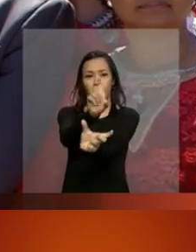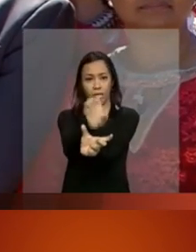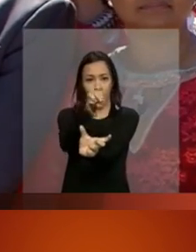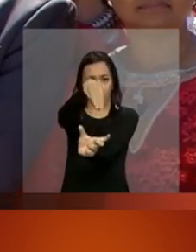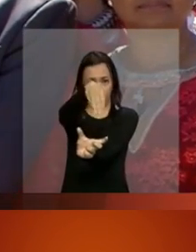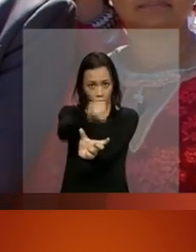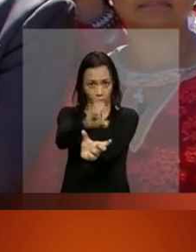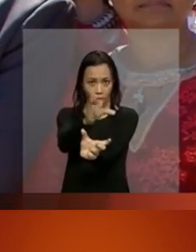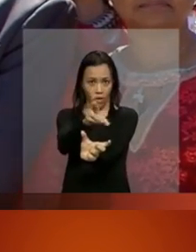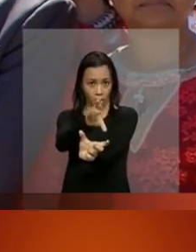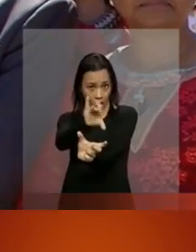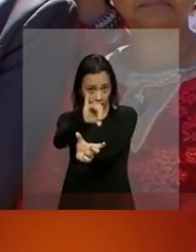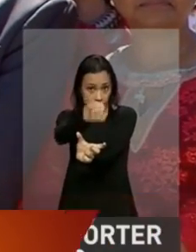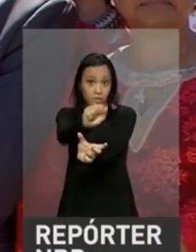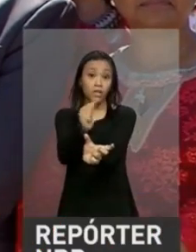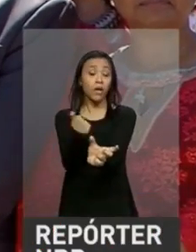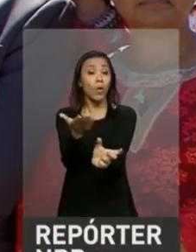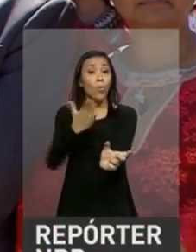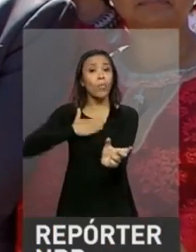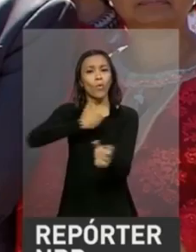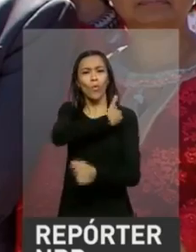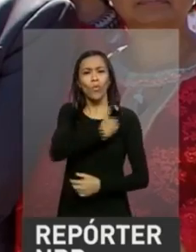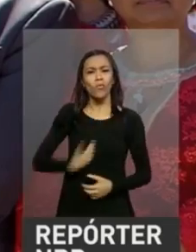governo. O meu governo